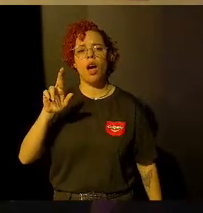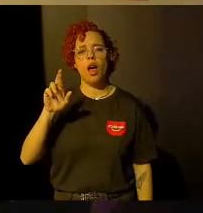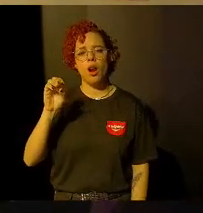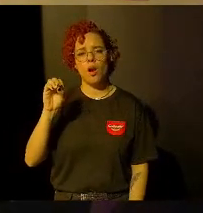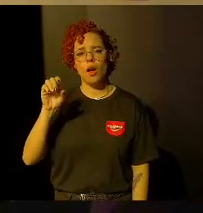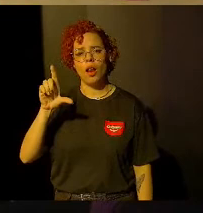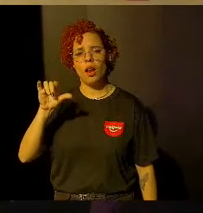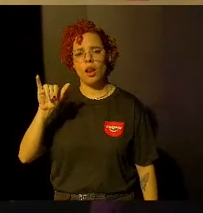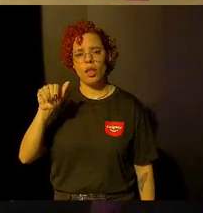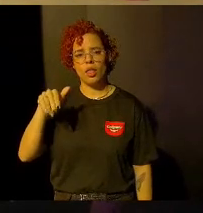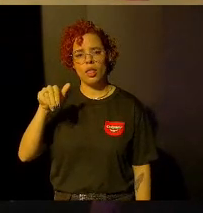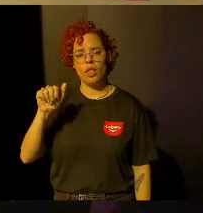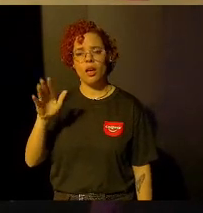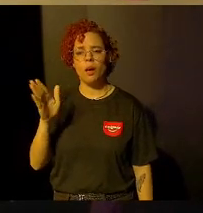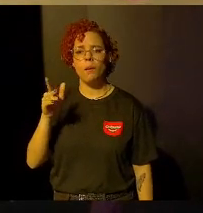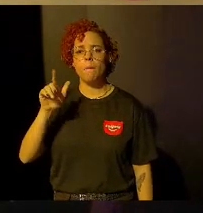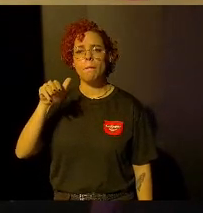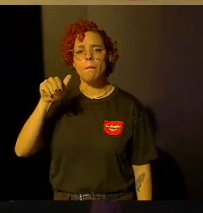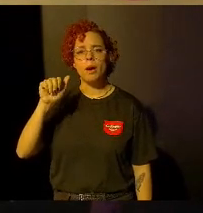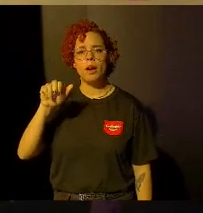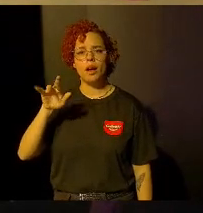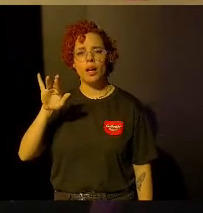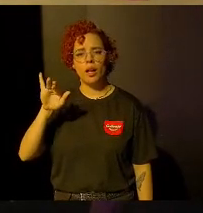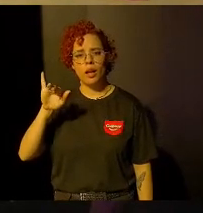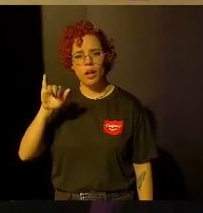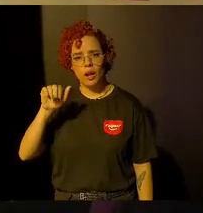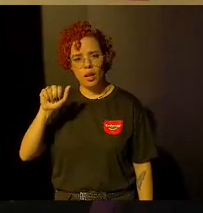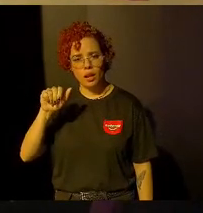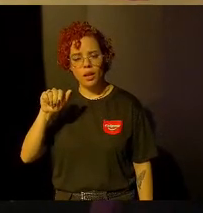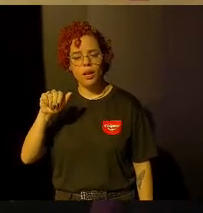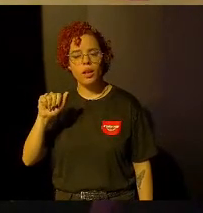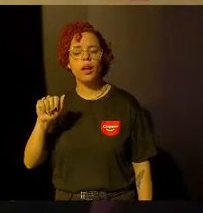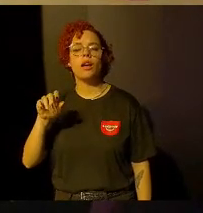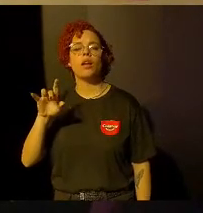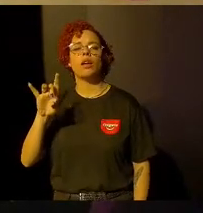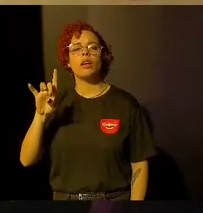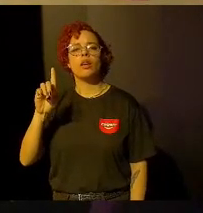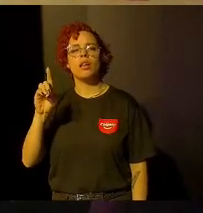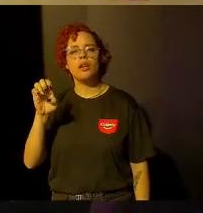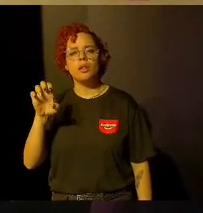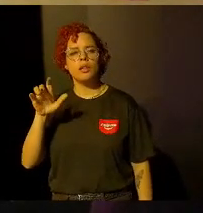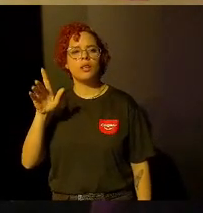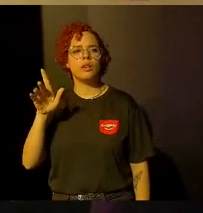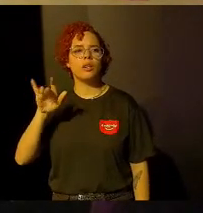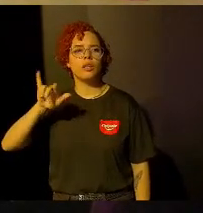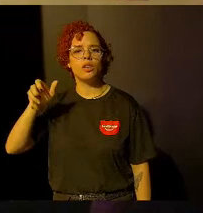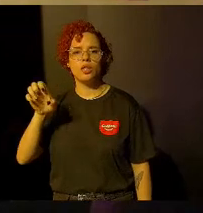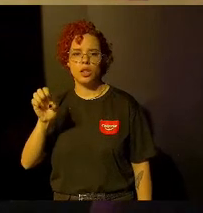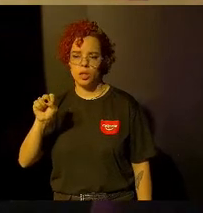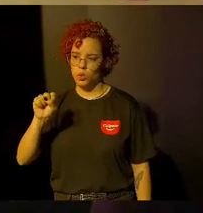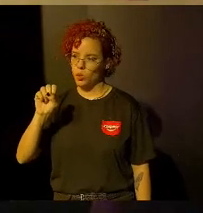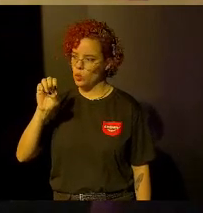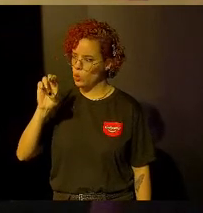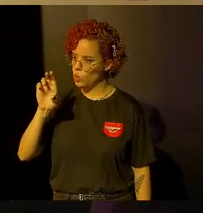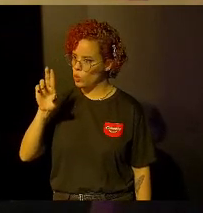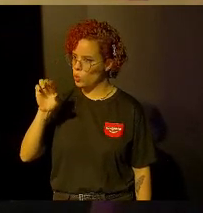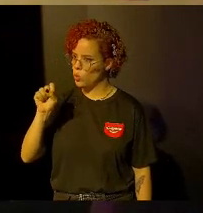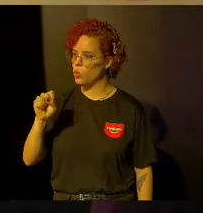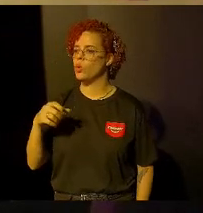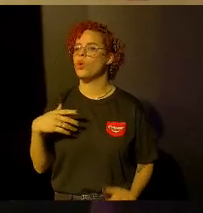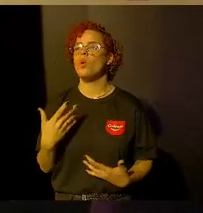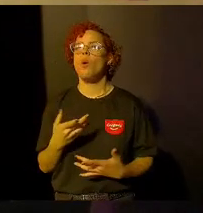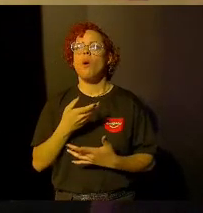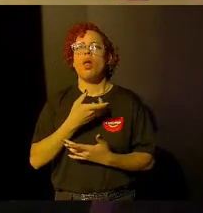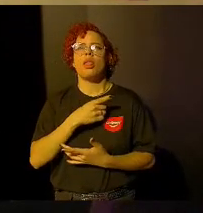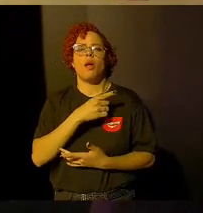fenômeno enorme de vendas ela também ficou circunscrita e um pouco como única quando a gente olha o